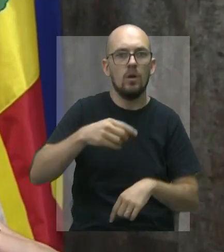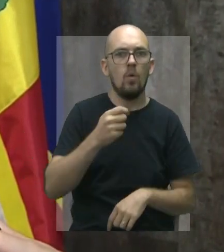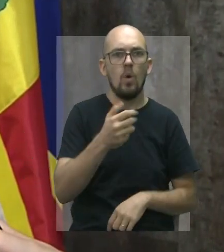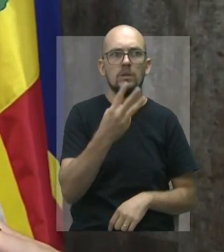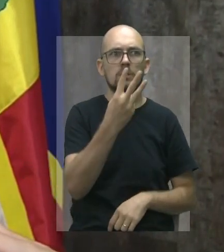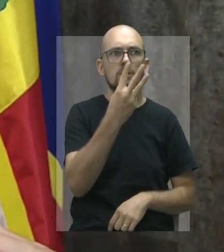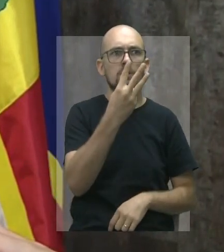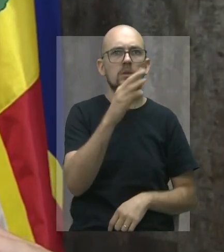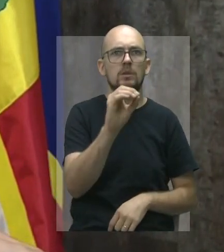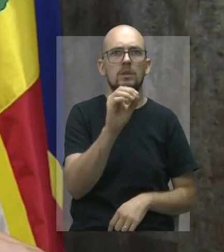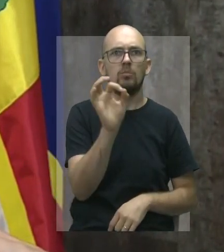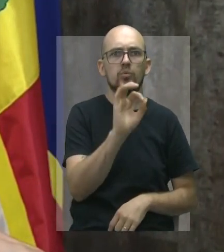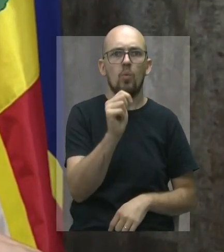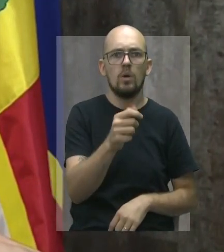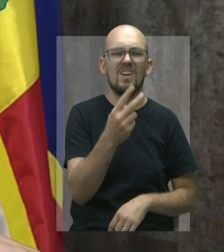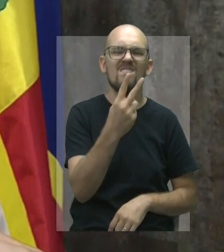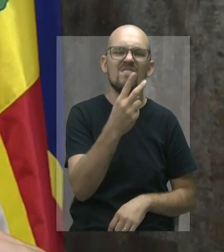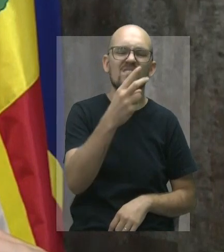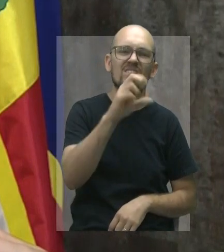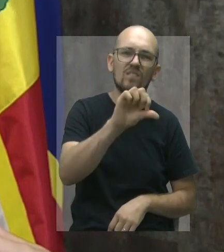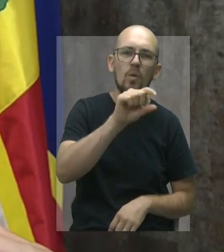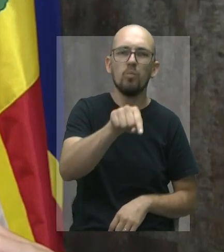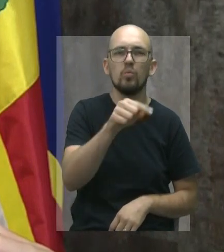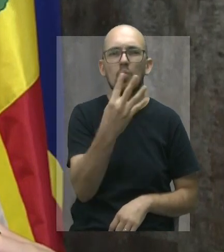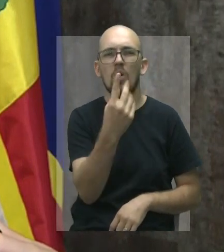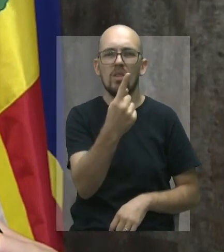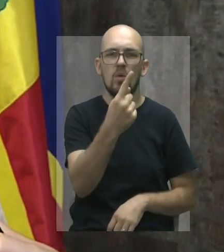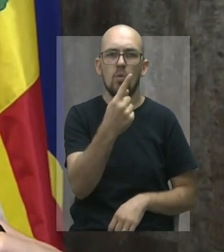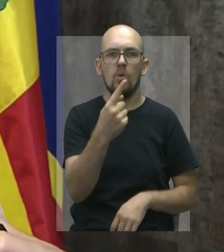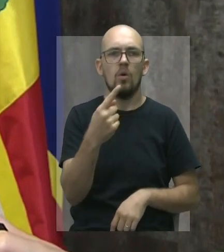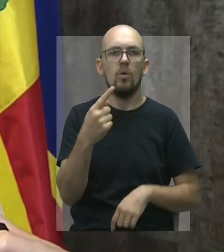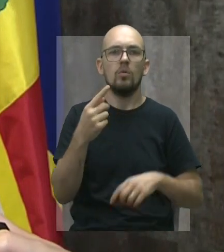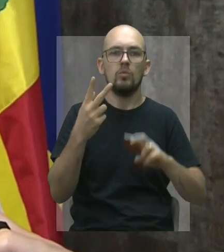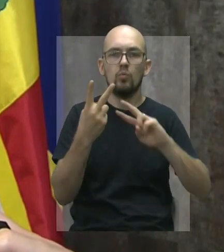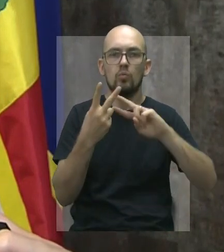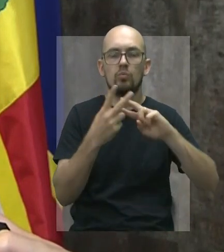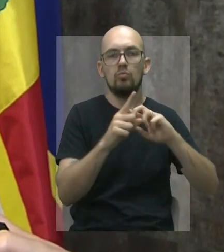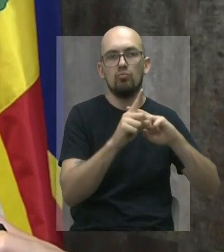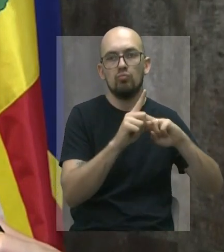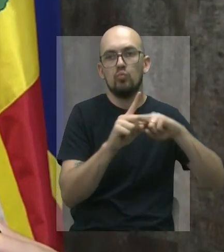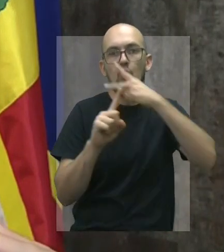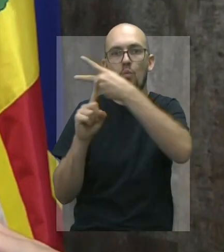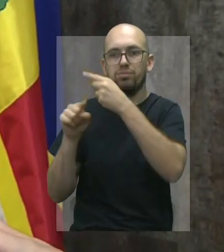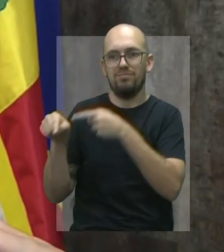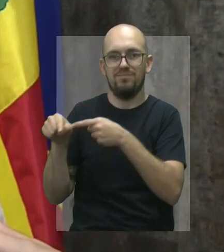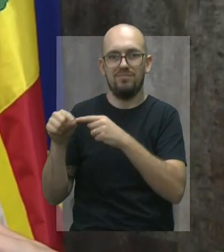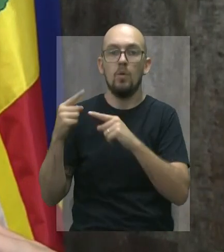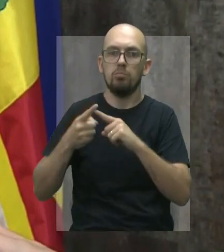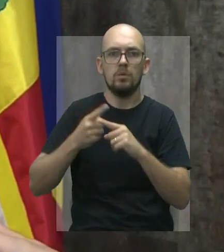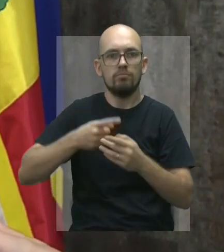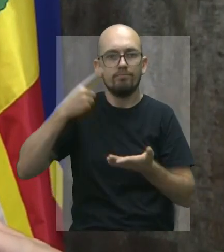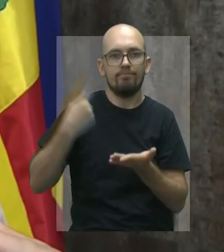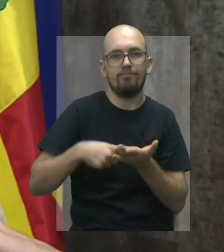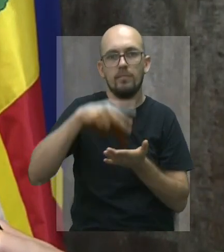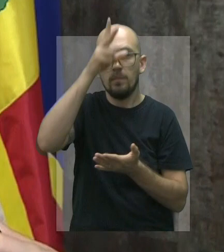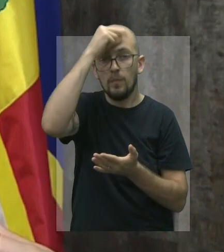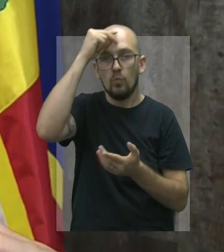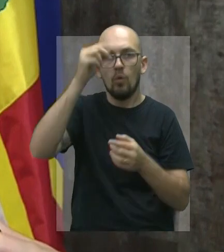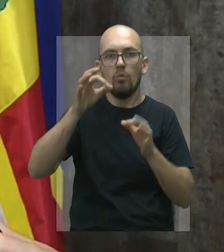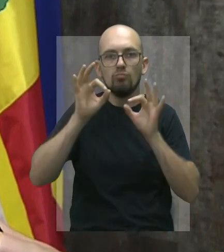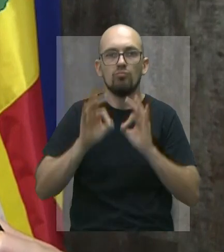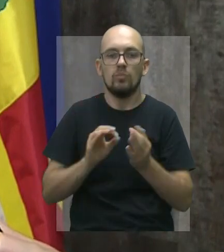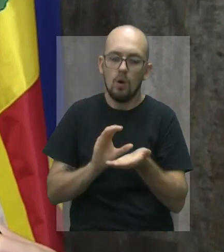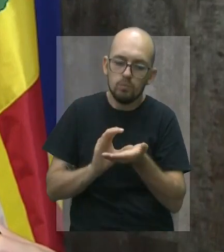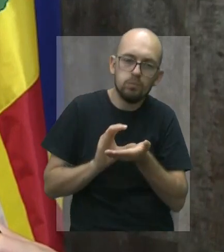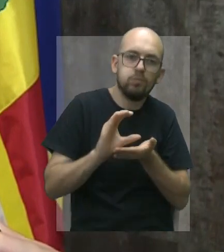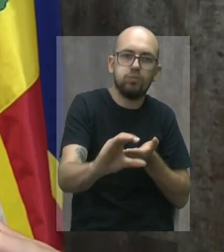30%, 29,41%. Então, isso mostra o compromisso do governo municipal na questão de aplicar recursos